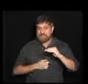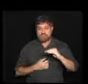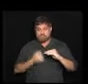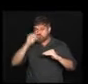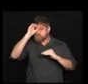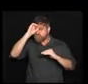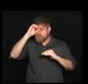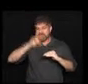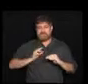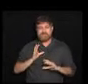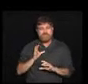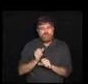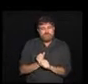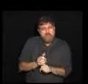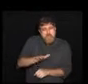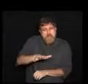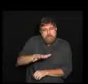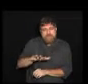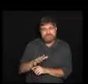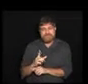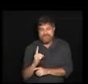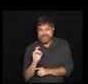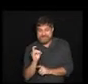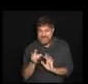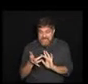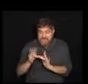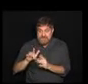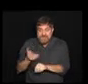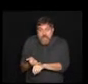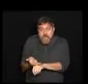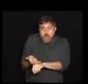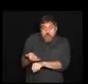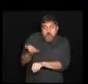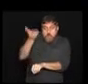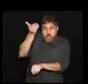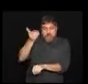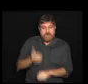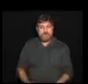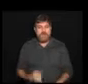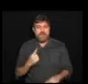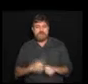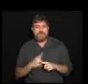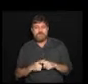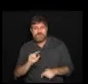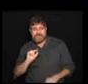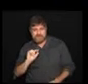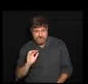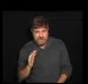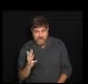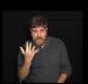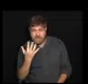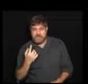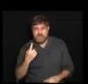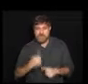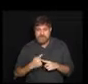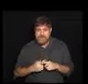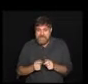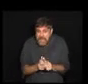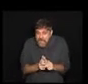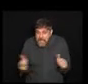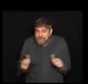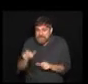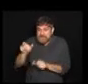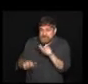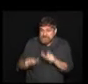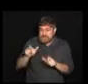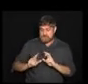iceberg, que estima-se que seja 10 vezes maior. Por que isso ocorre? Justamente porque a grande maioria dos